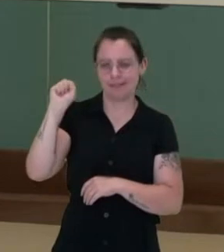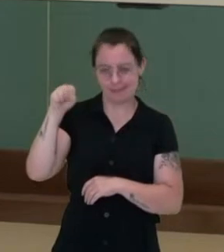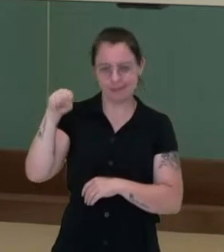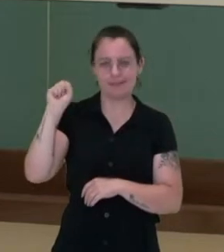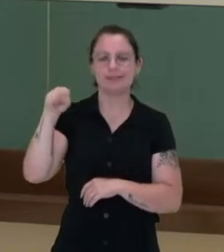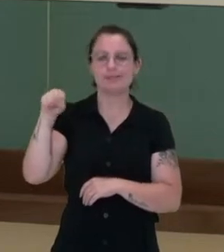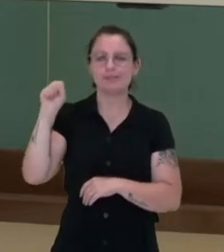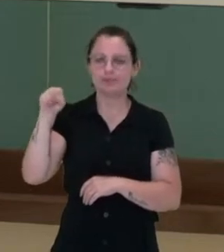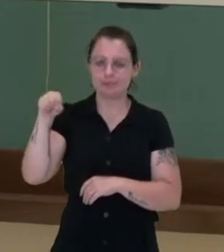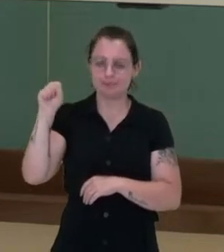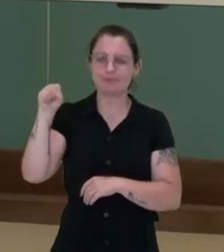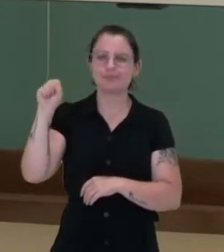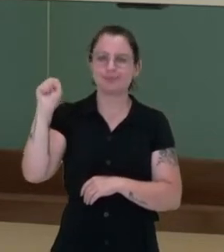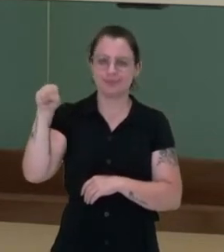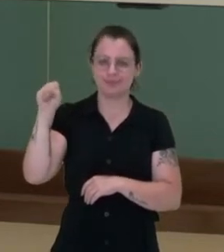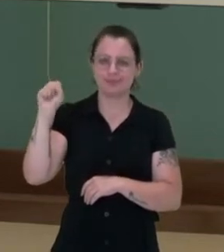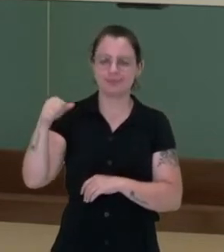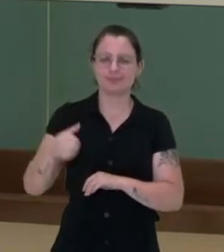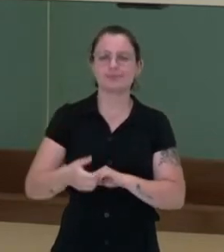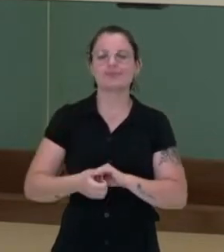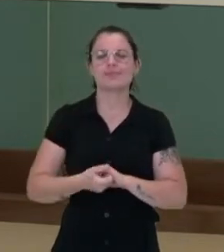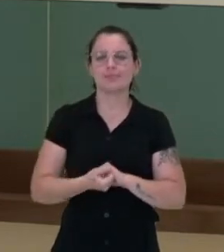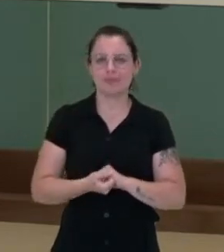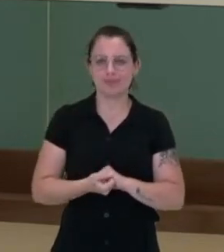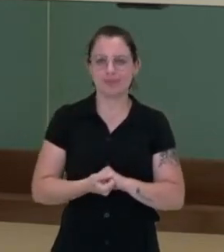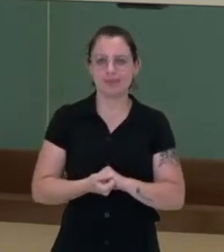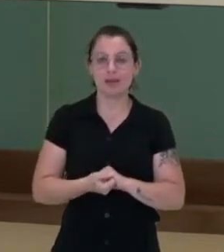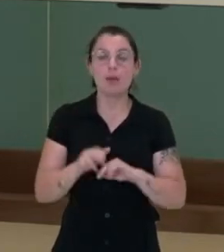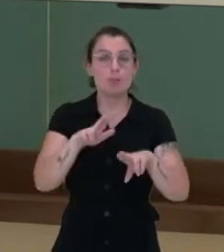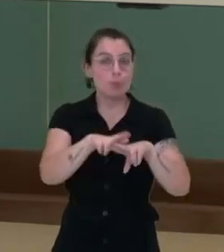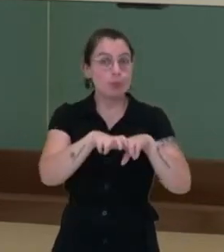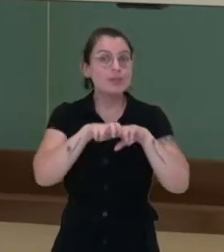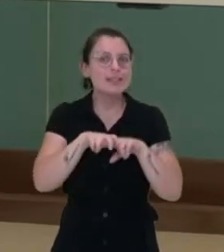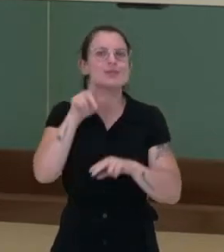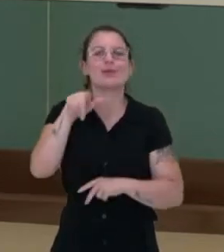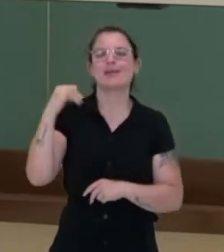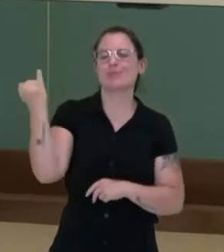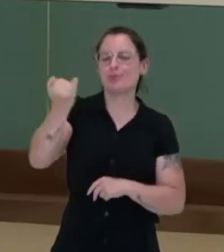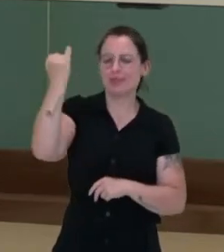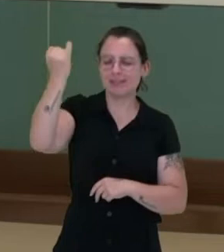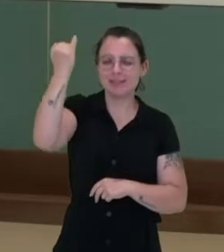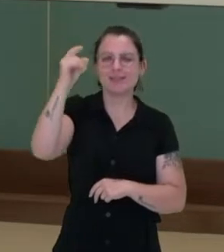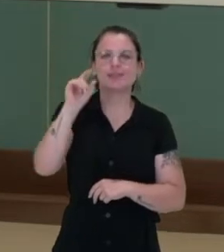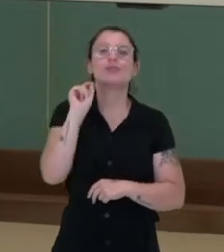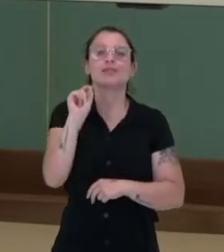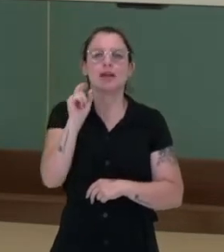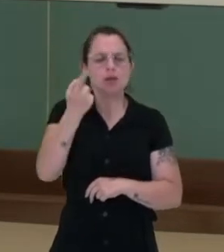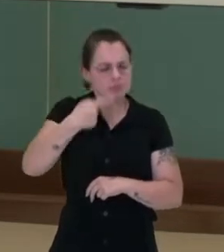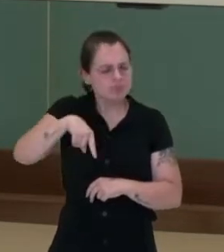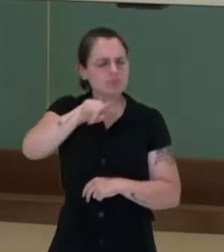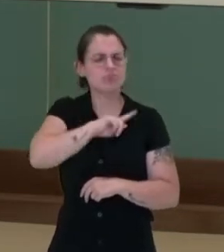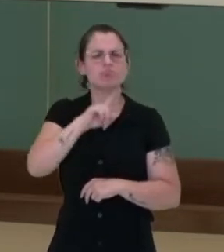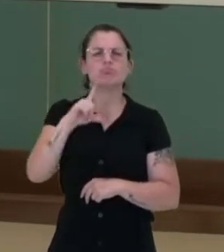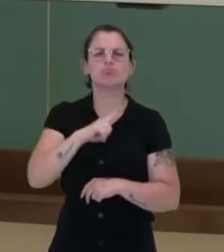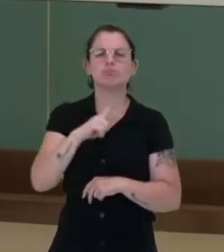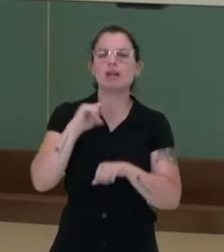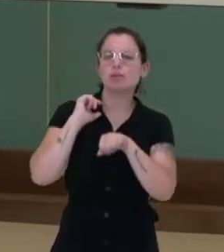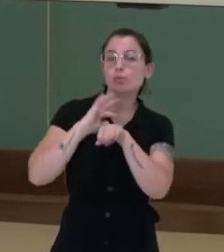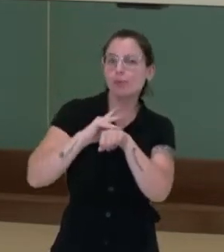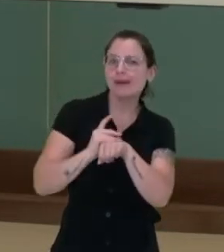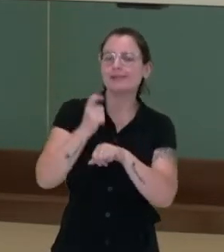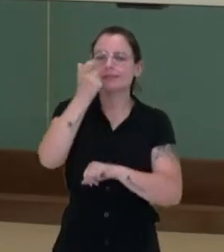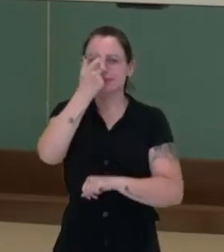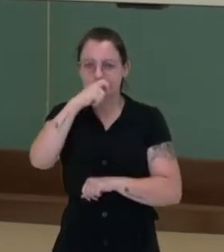existem doenças que são transmitidas pelo ar. Por isso que é muito importante que quando a gente está doente, gripado, por